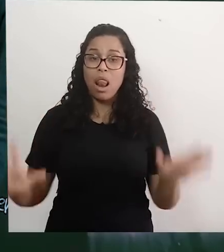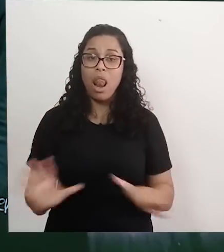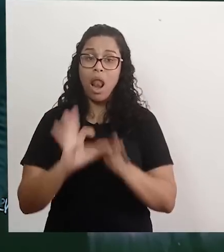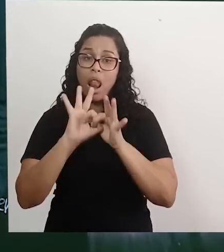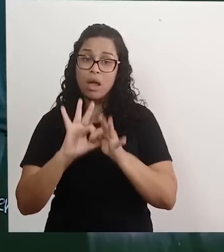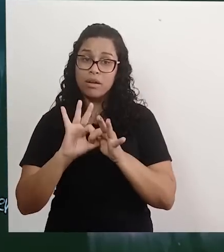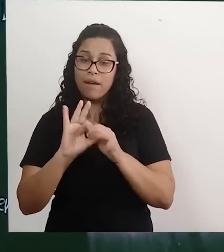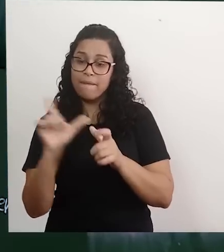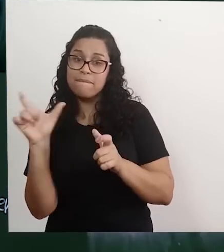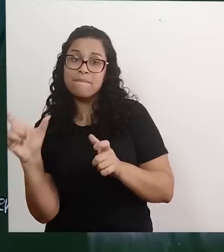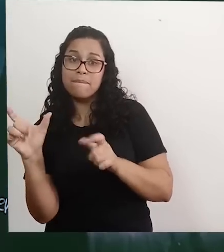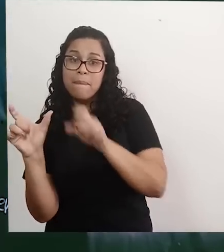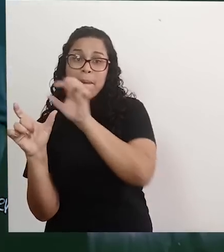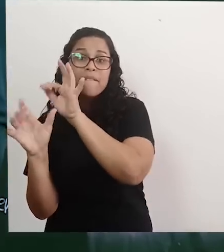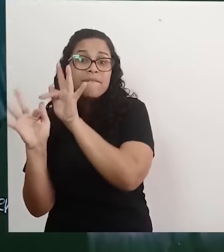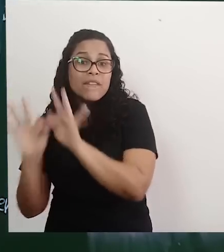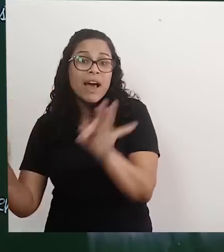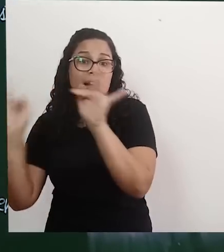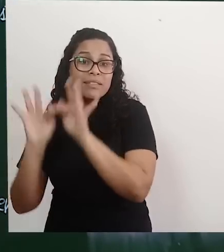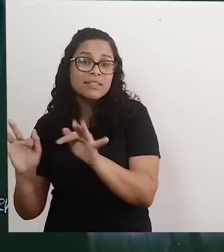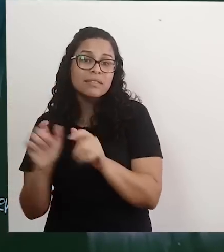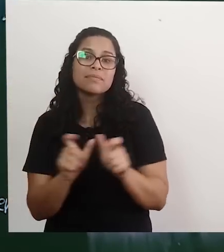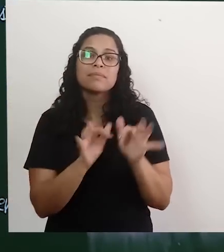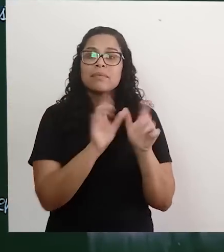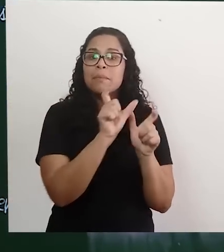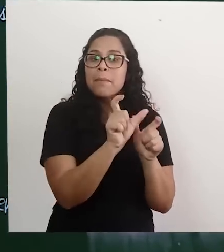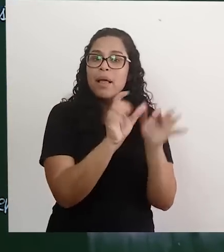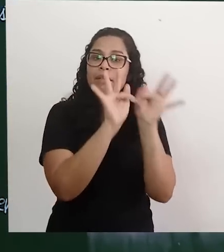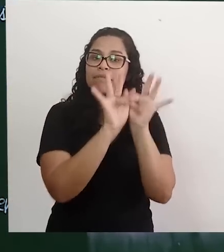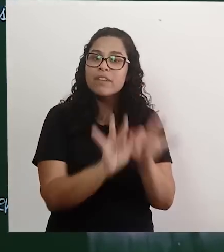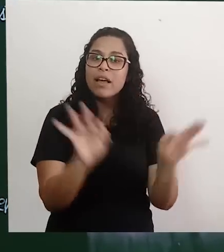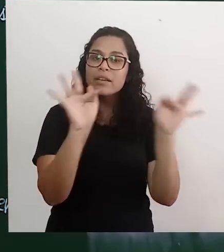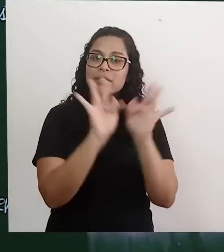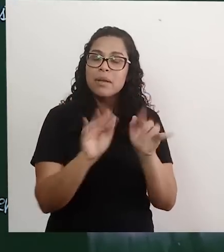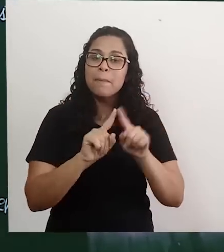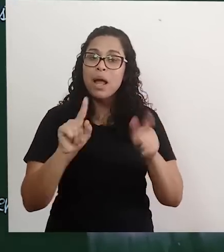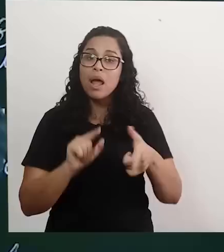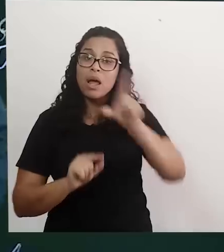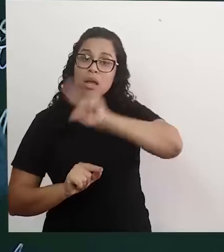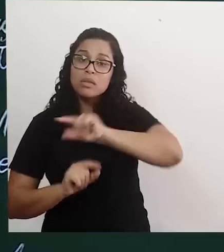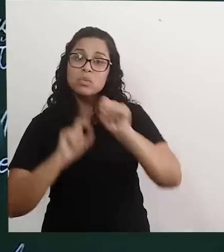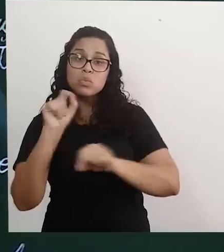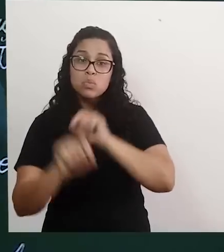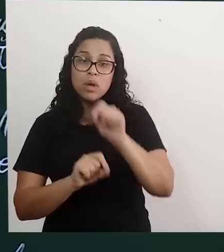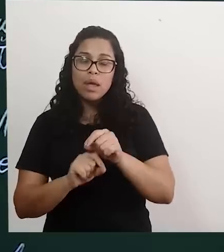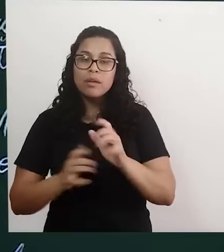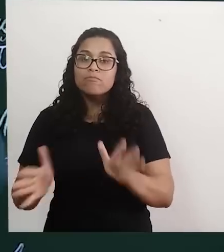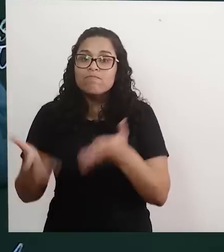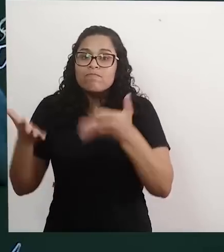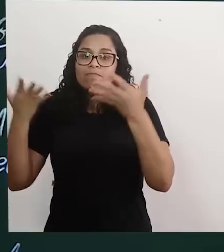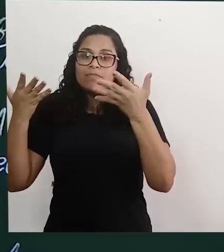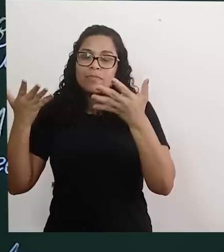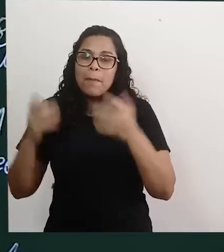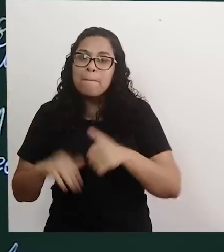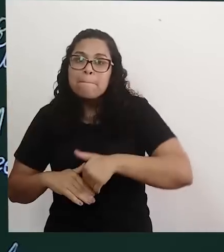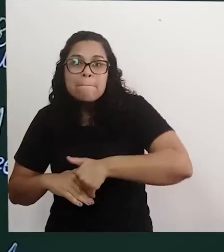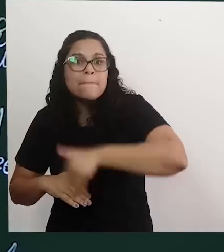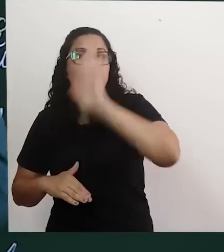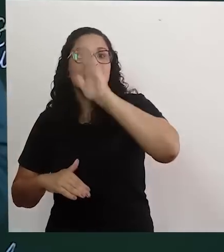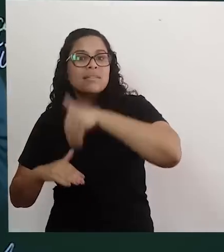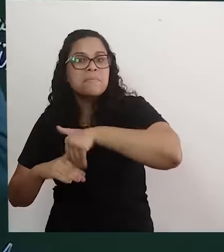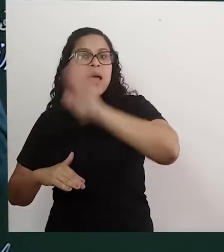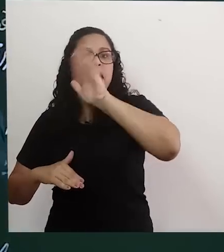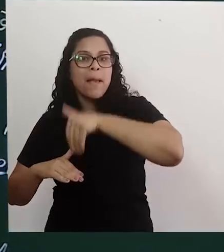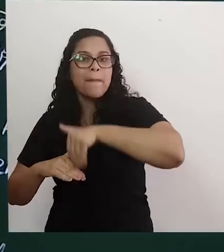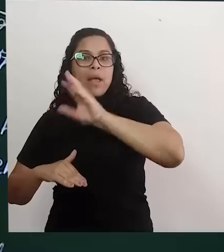entre duas orações, mas marquei anteriormente a ideia de intensidade. Quanto mais você